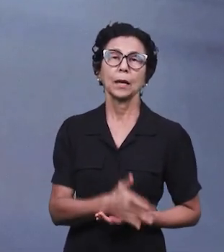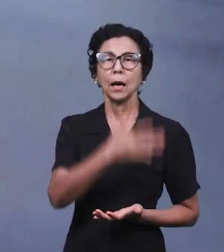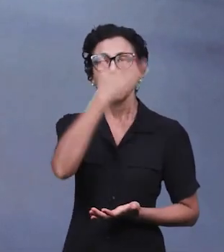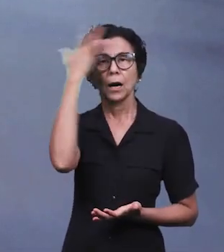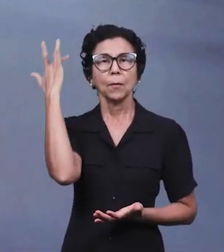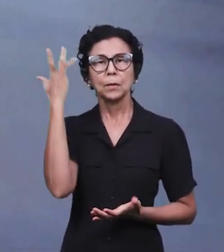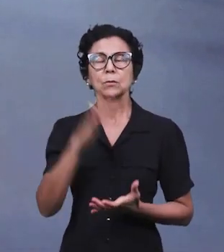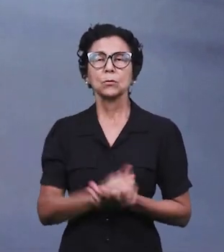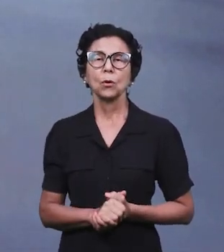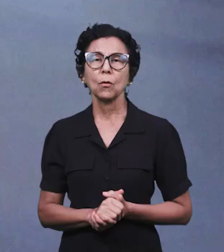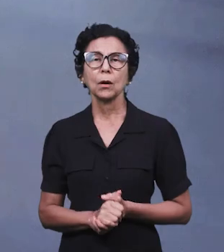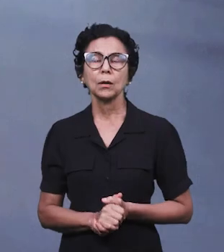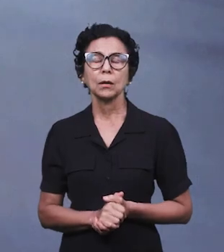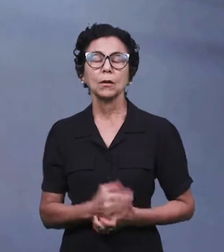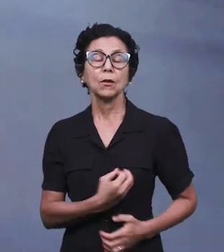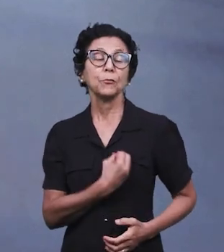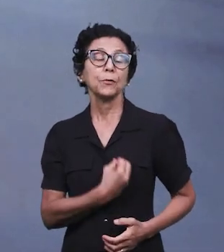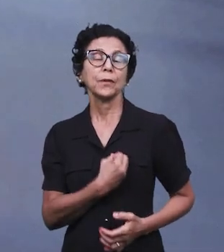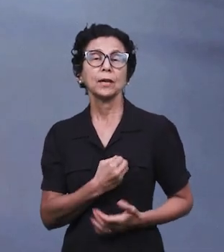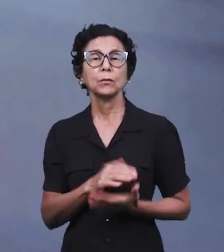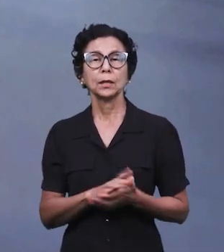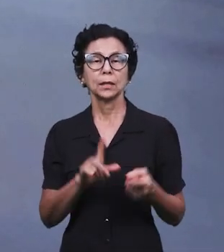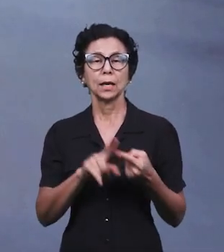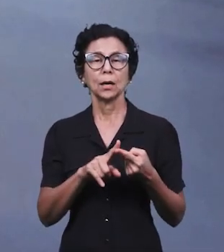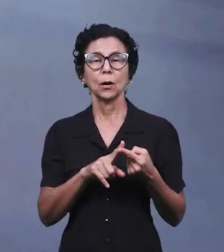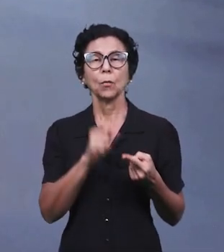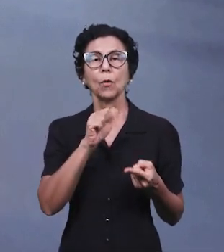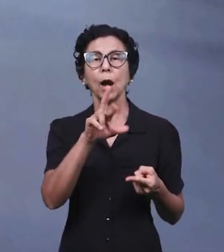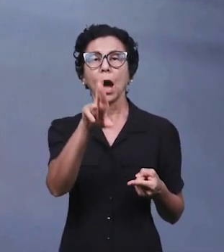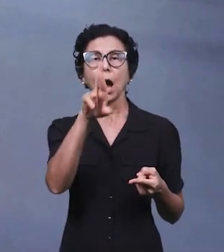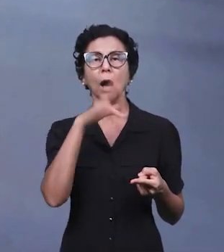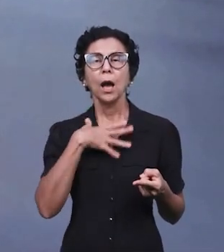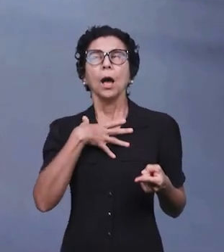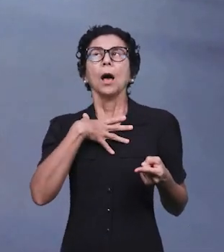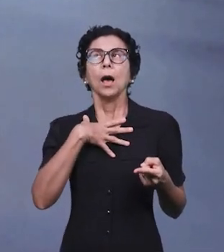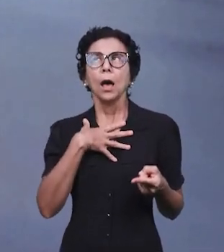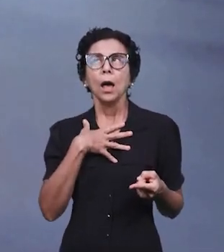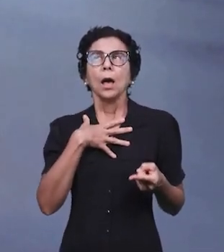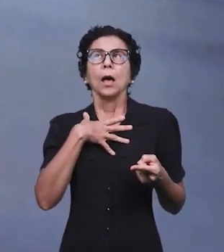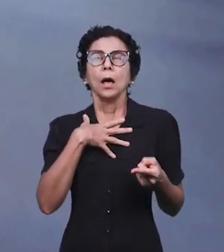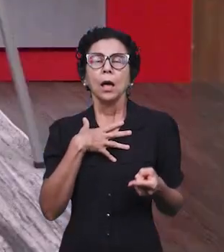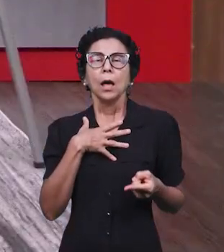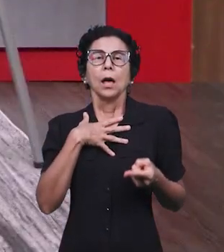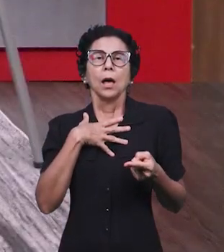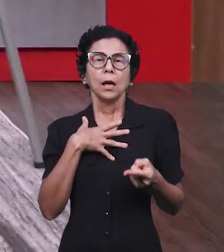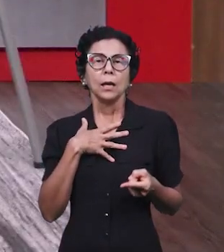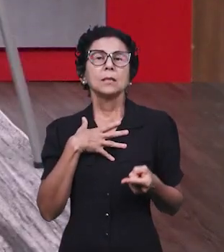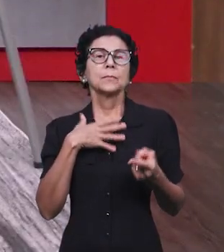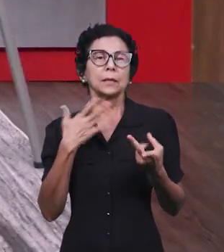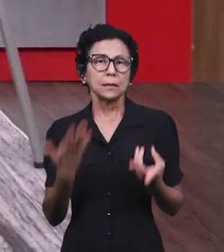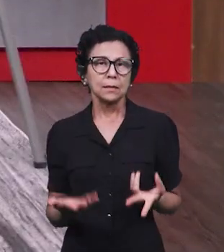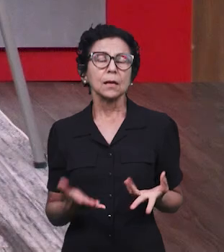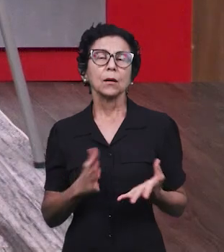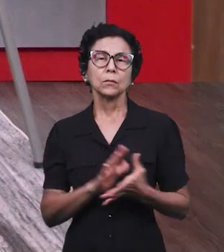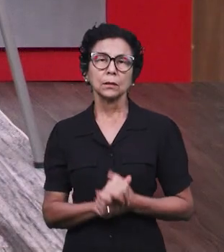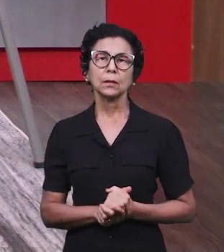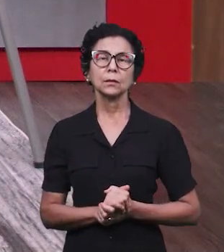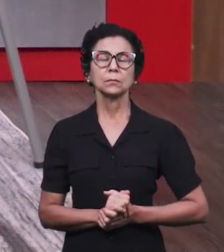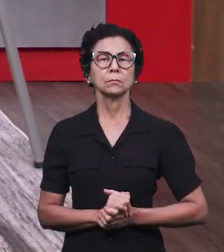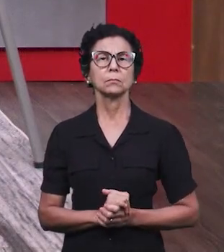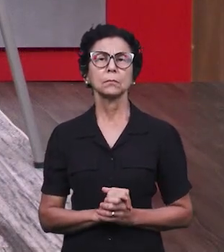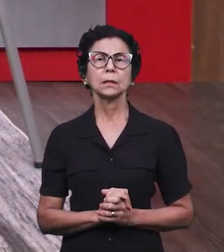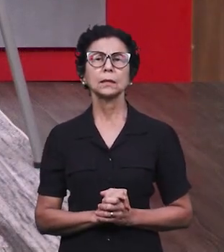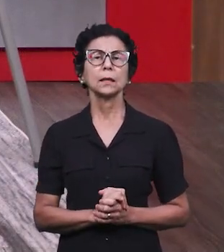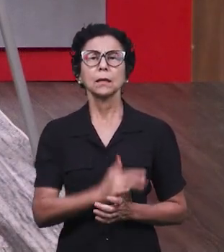respiração e a circulação. Às vezes, o primeiro socorros ali é alguma coisa que você vai fazer, algum procedimento, para o